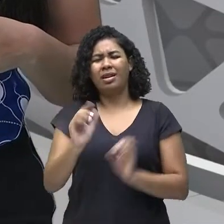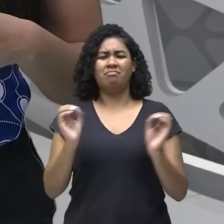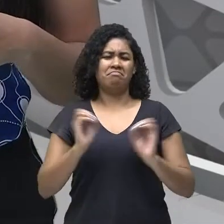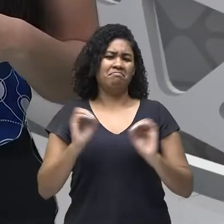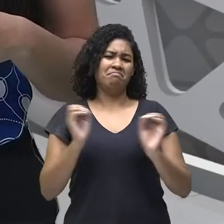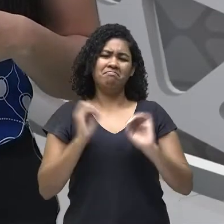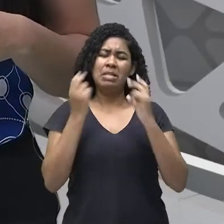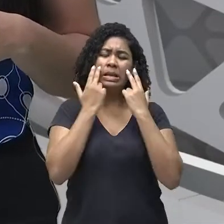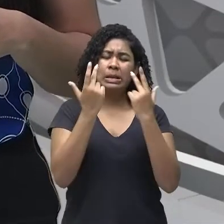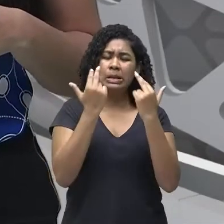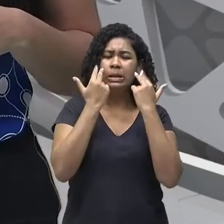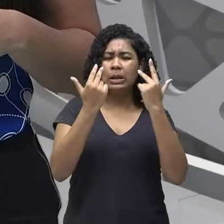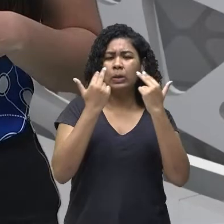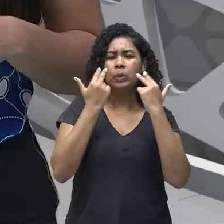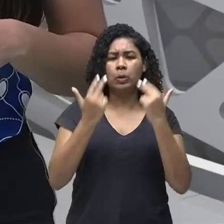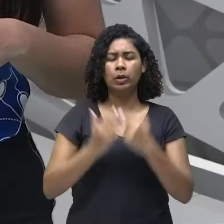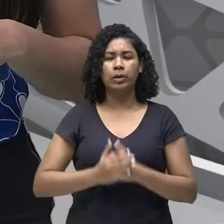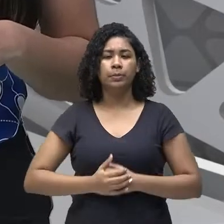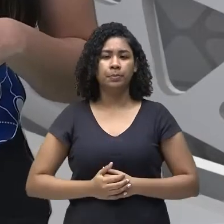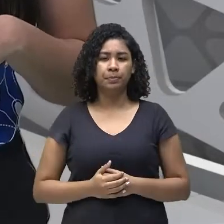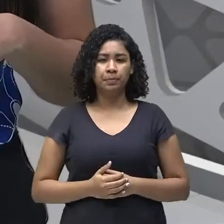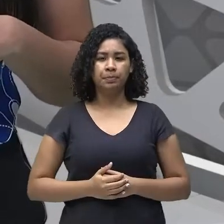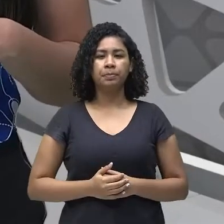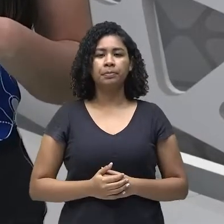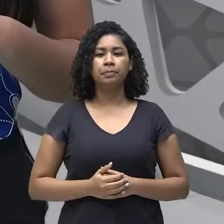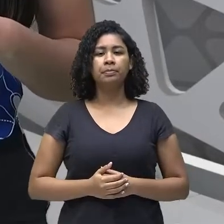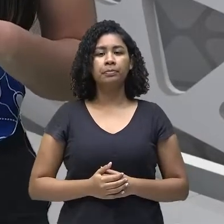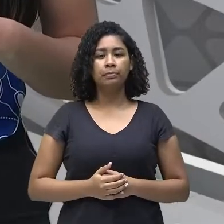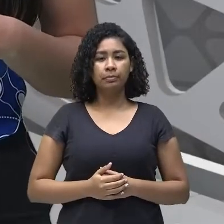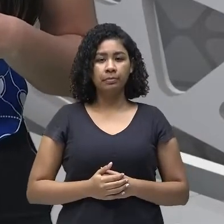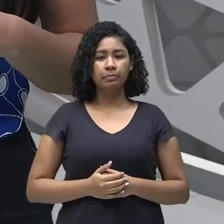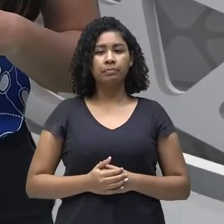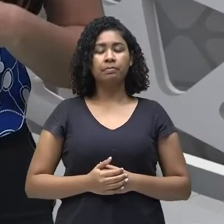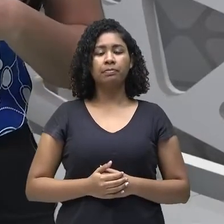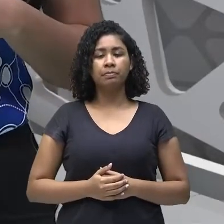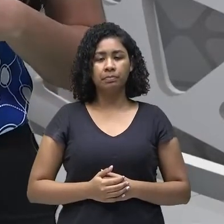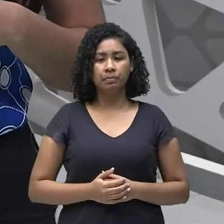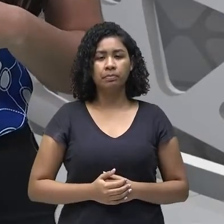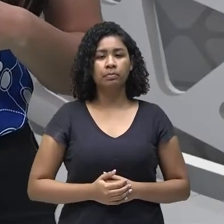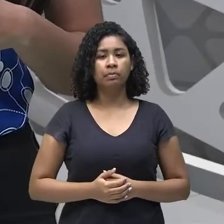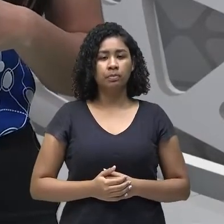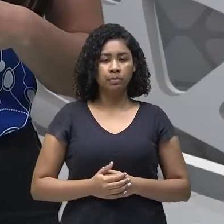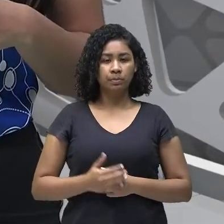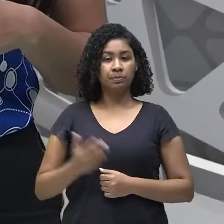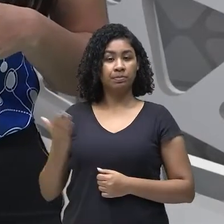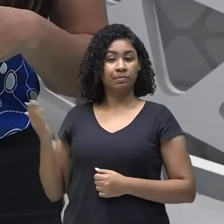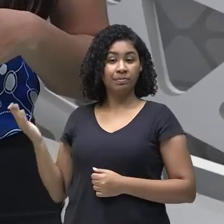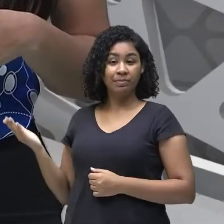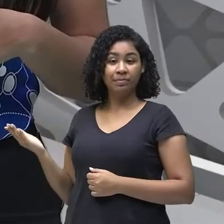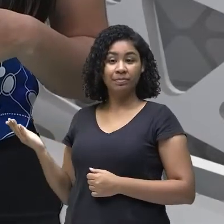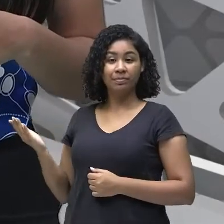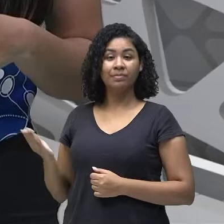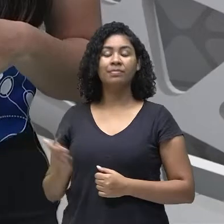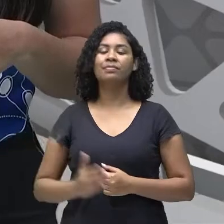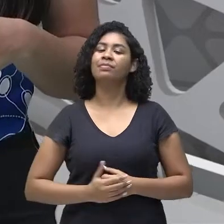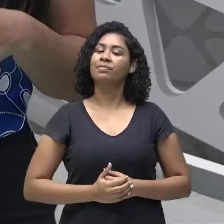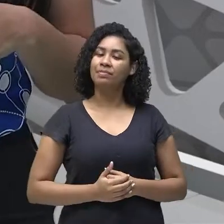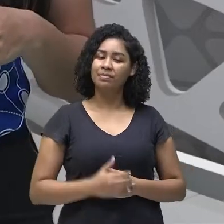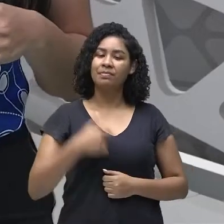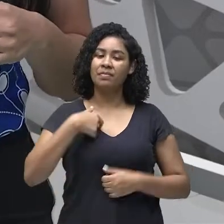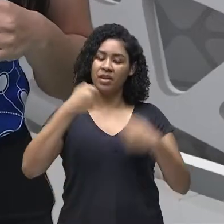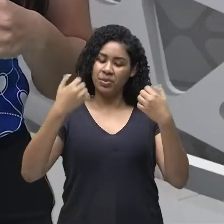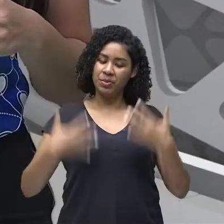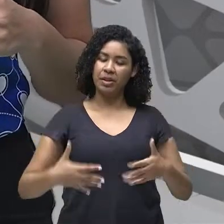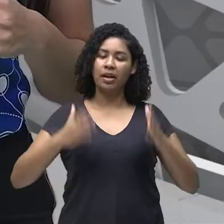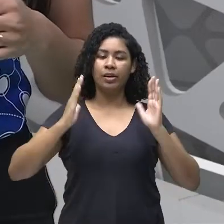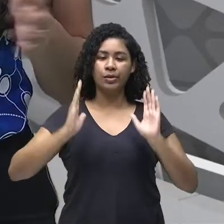conhecemos, com exceção das que possam comprometer o entendimento do texto, como nós falamos. Viu